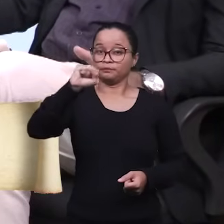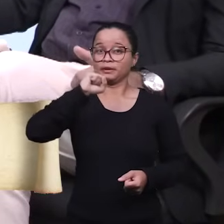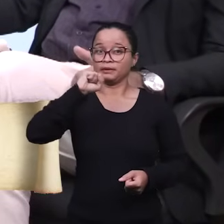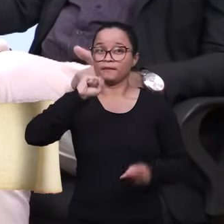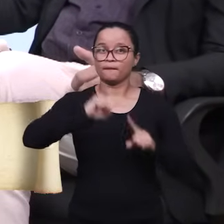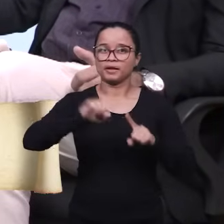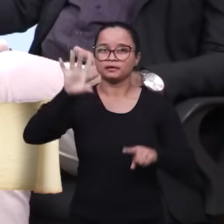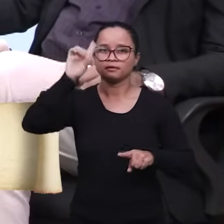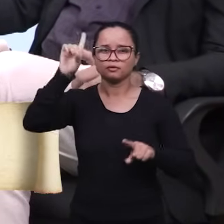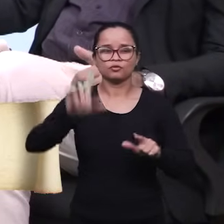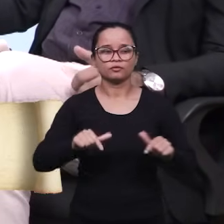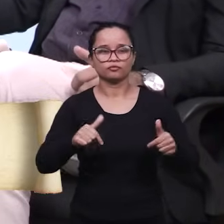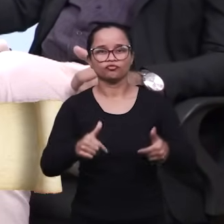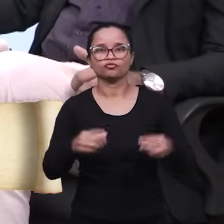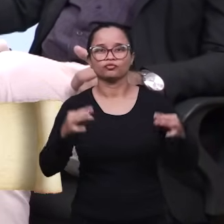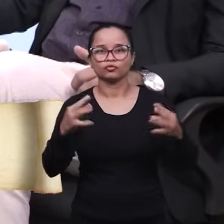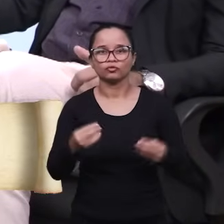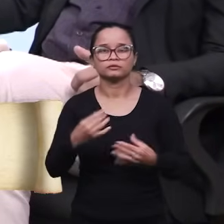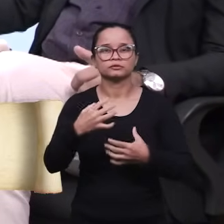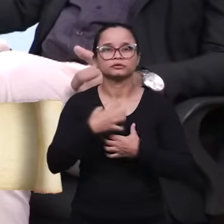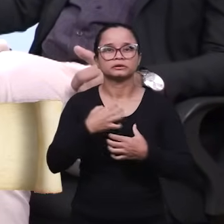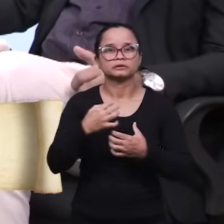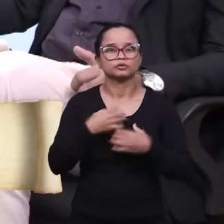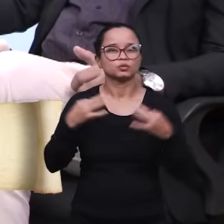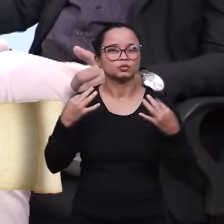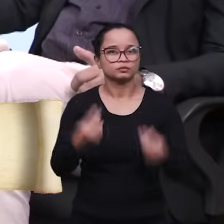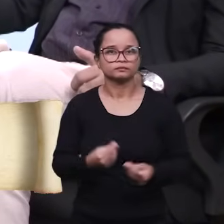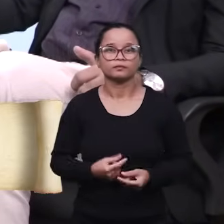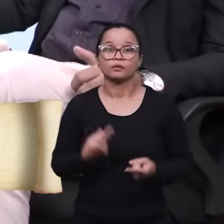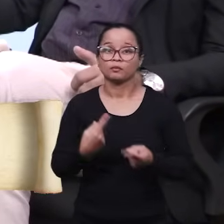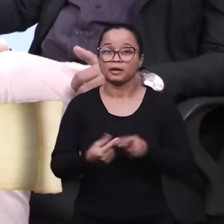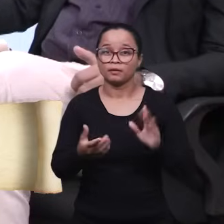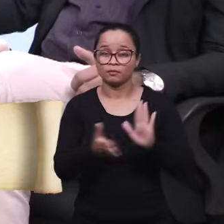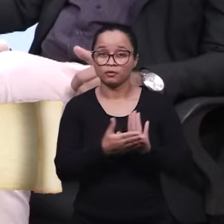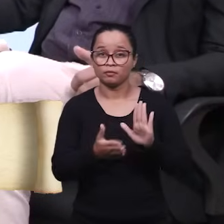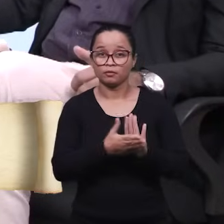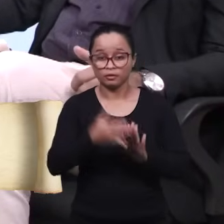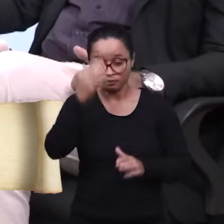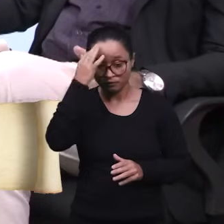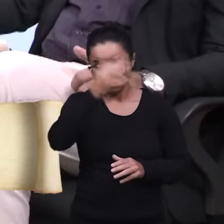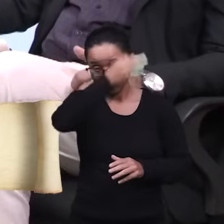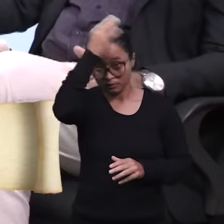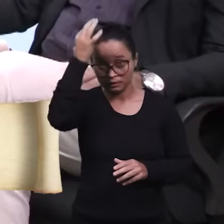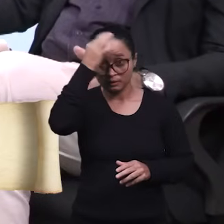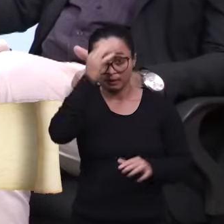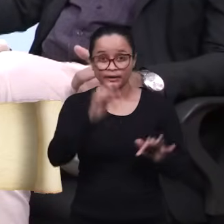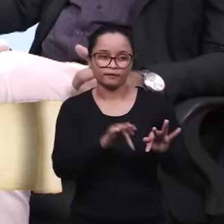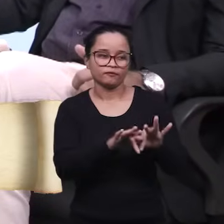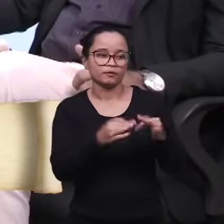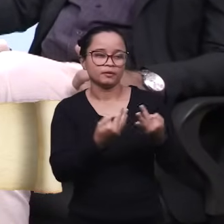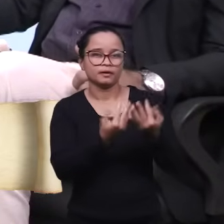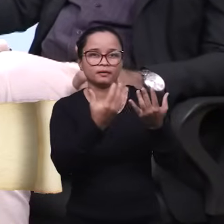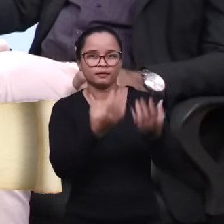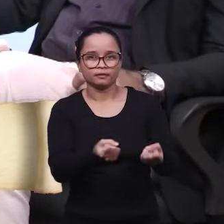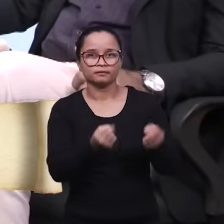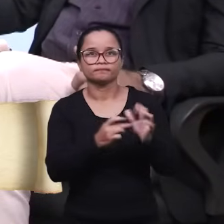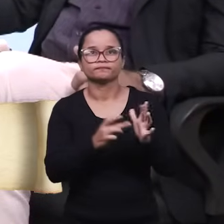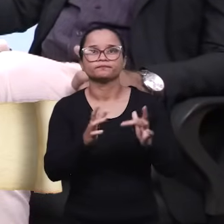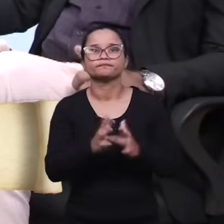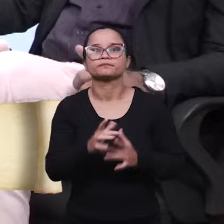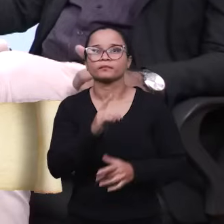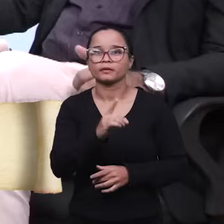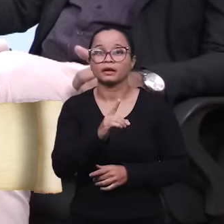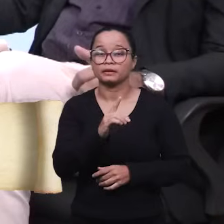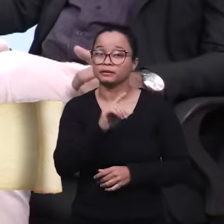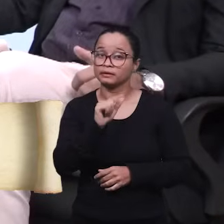Deus operou em todos os sentidos, porque o propósito do Espírito Santo era a conversão daquela família ali em Filipos.